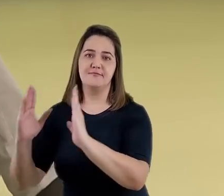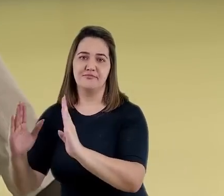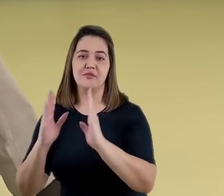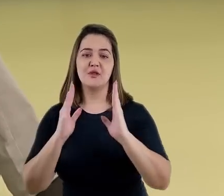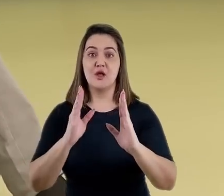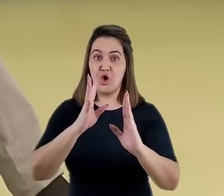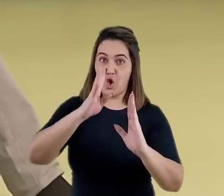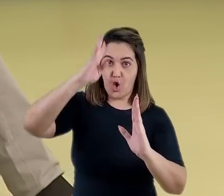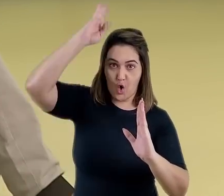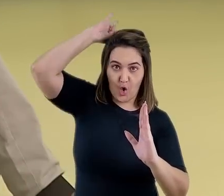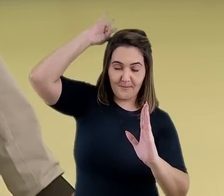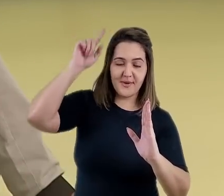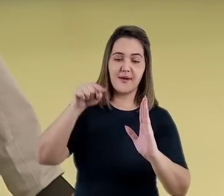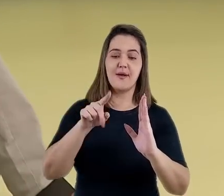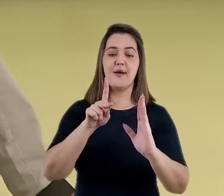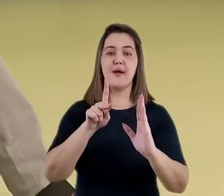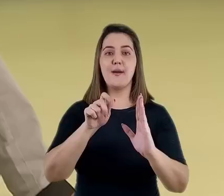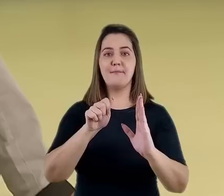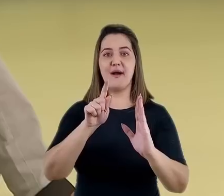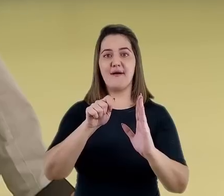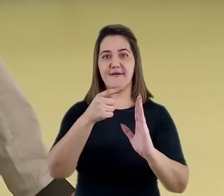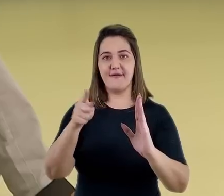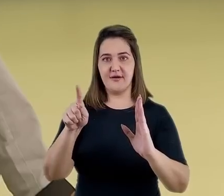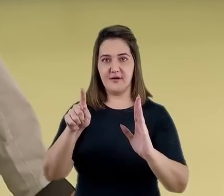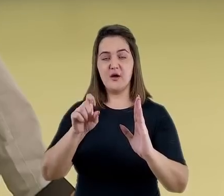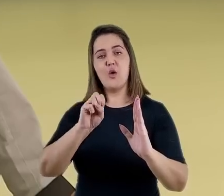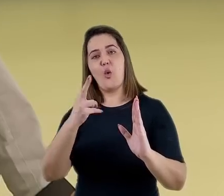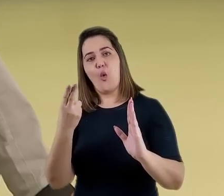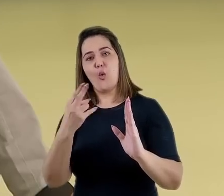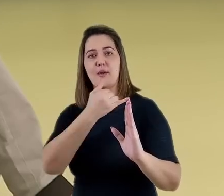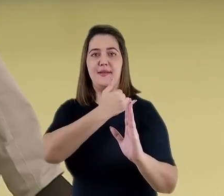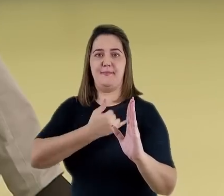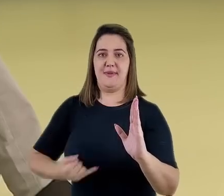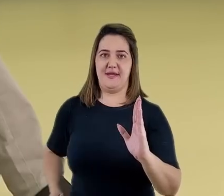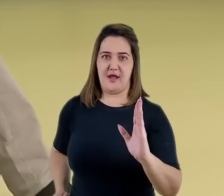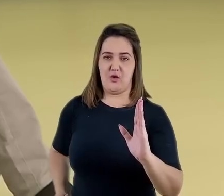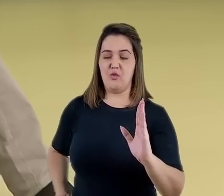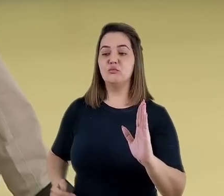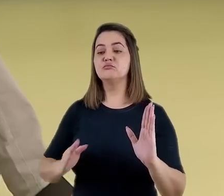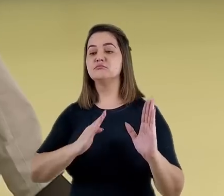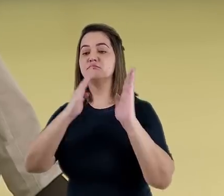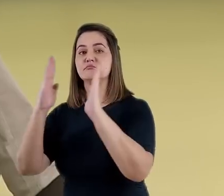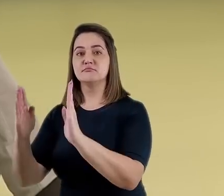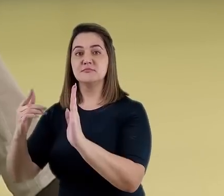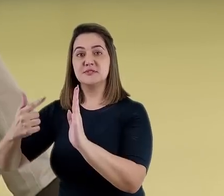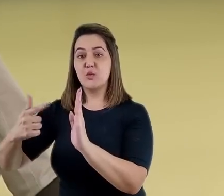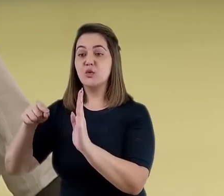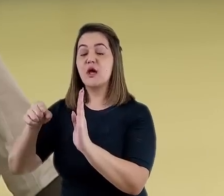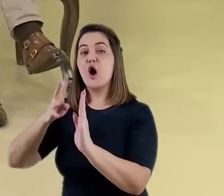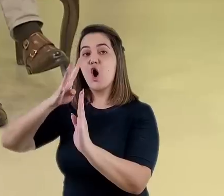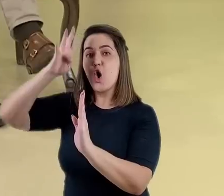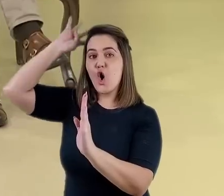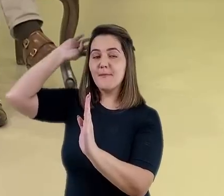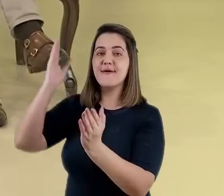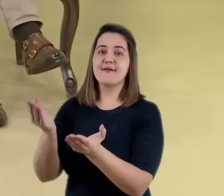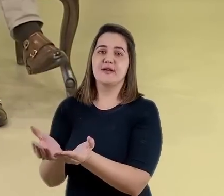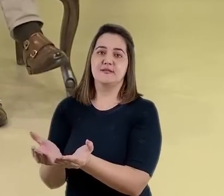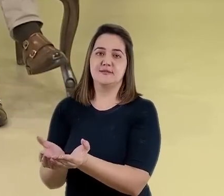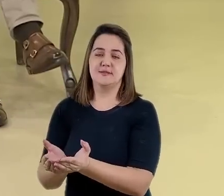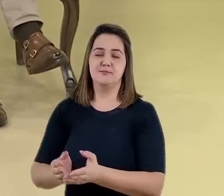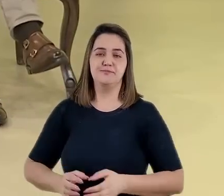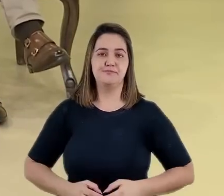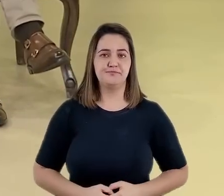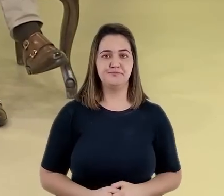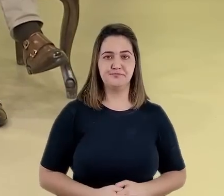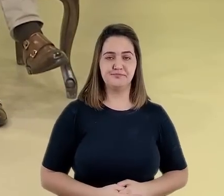as 2 fases de Roma, a fase pagã ou imperial e a fase cristã. Na continuidade